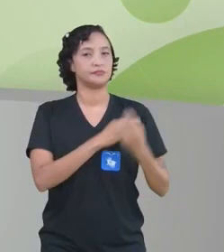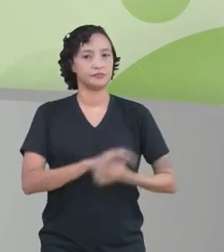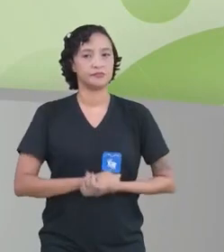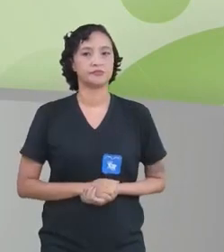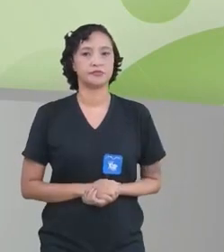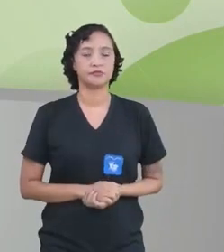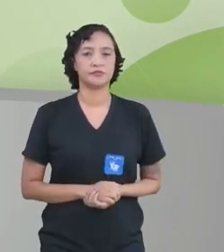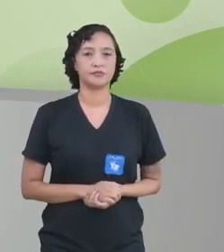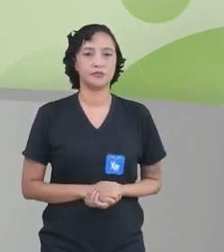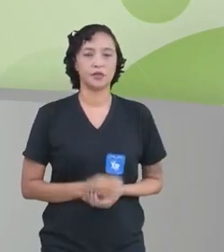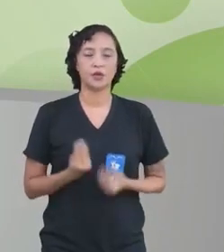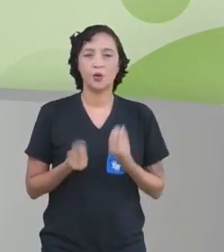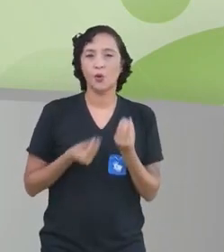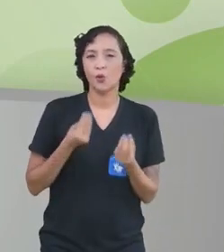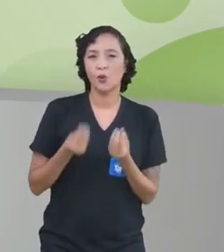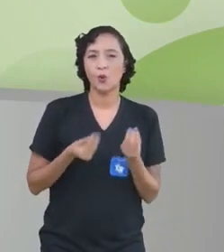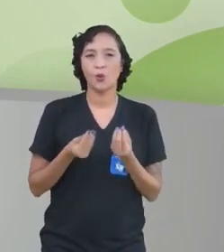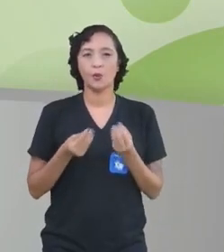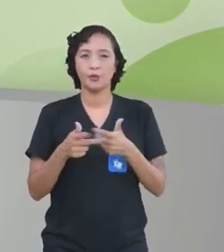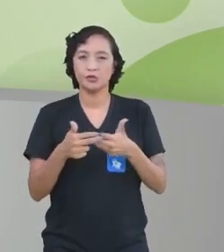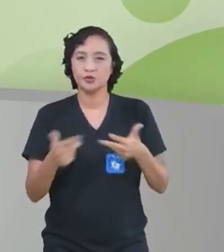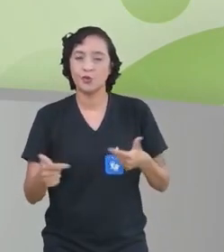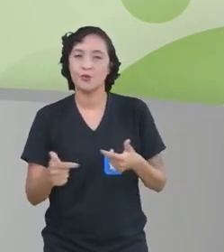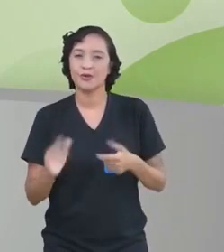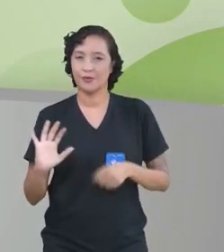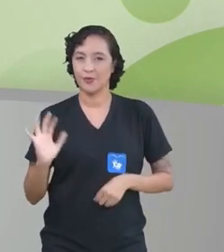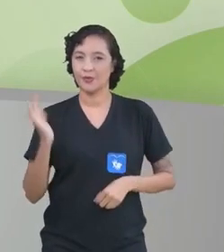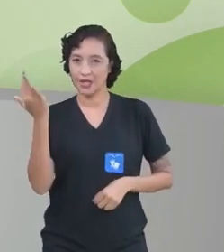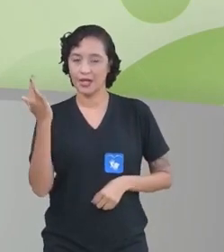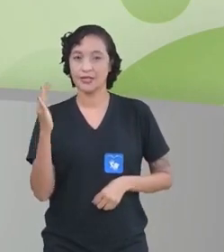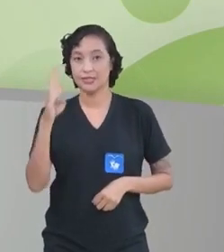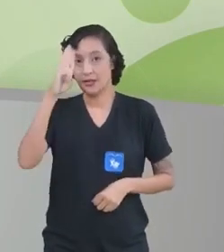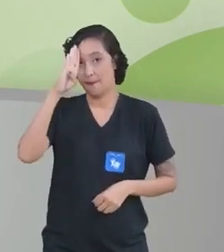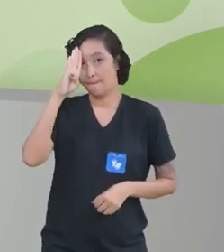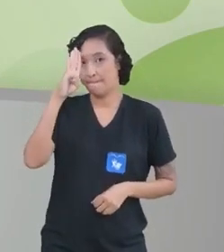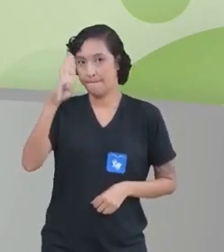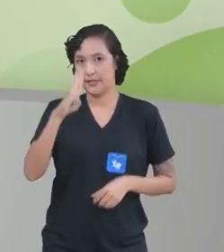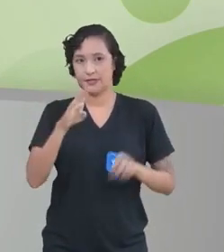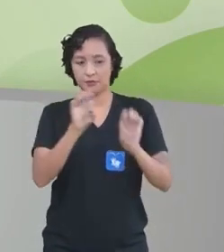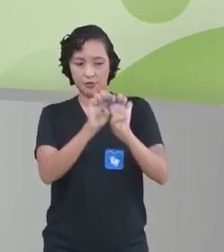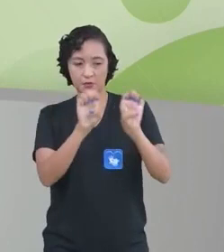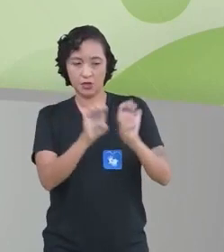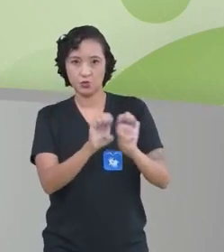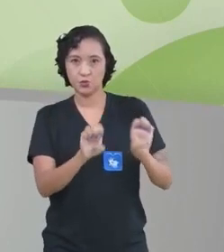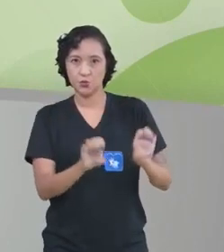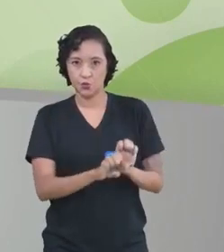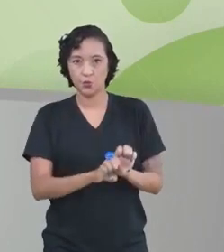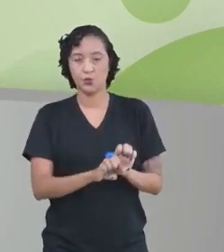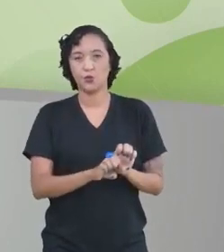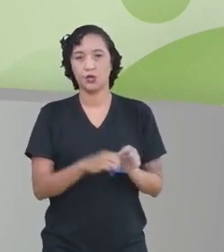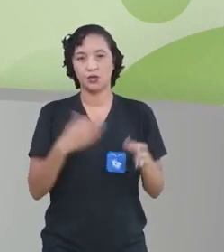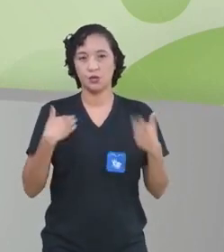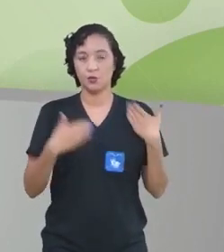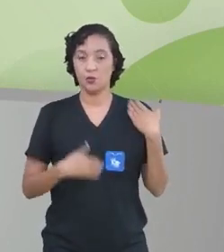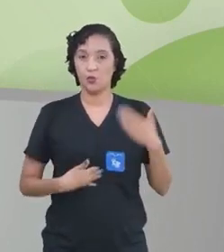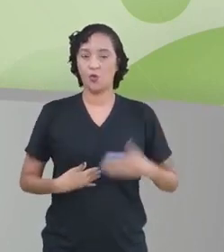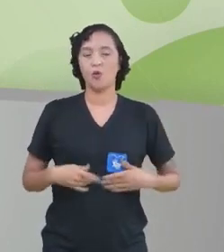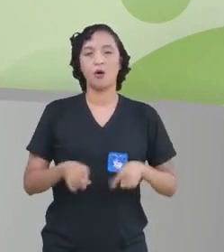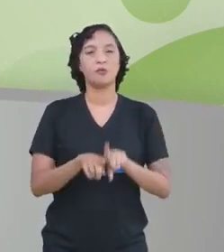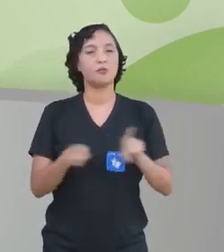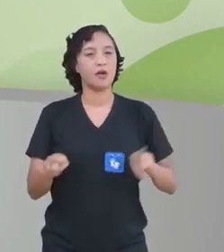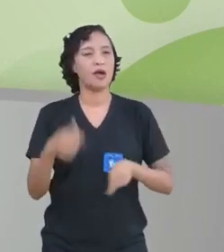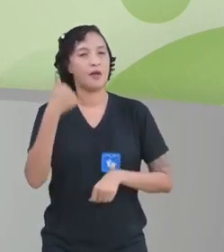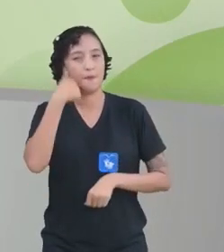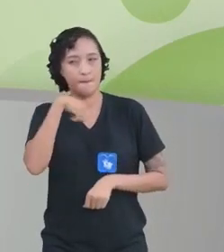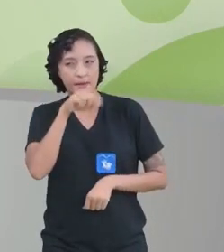órgãos e acompanhando principalmente a estrutura desse corpo. Só que para ser pai e para ser